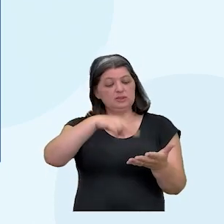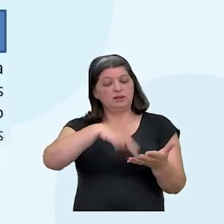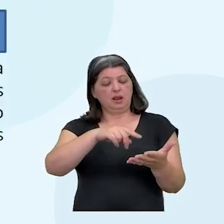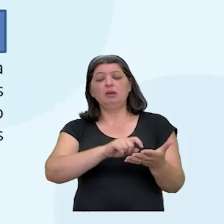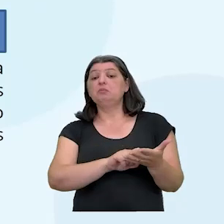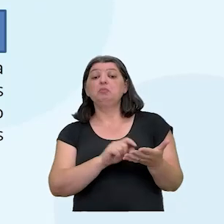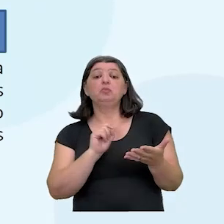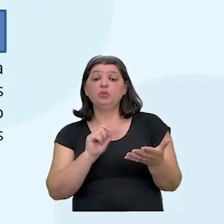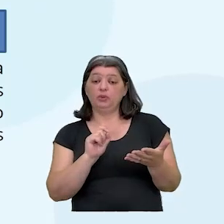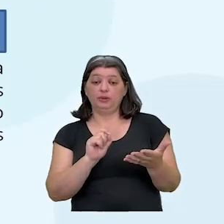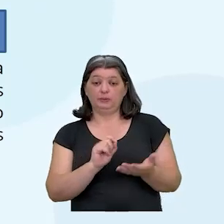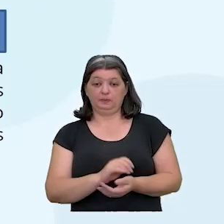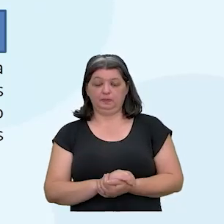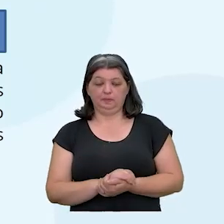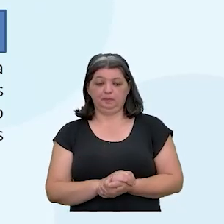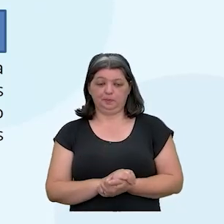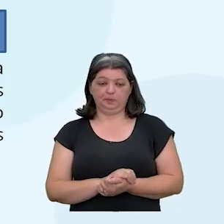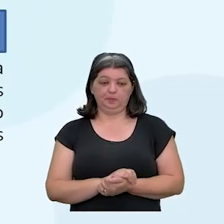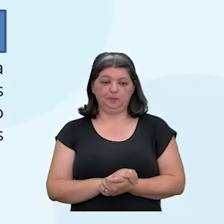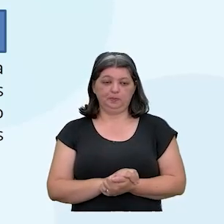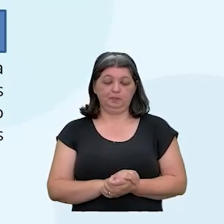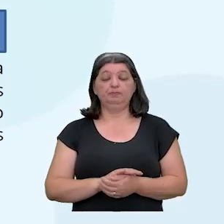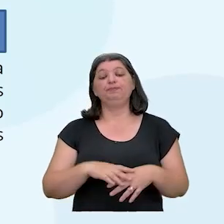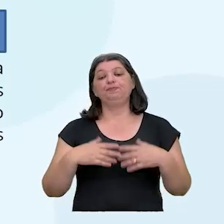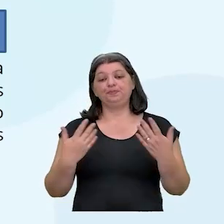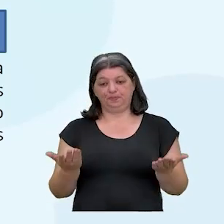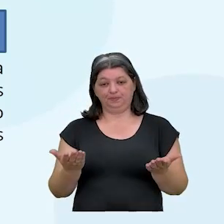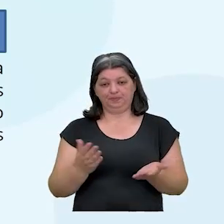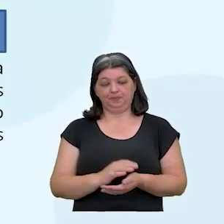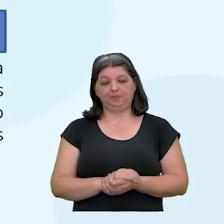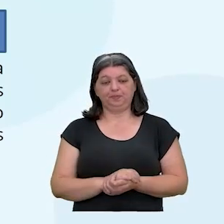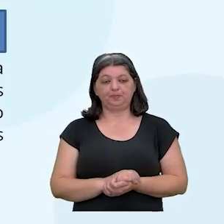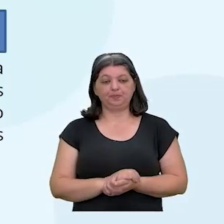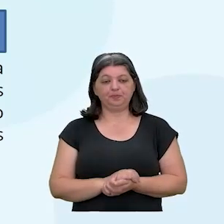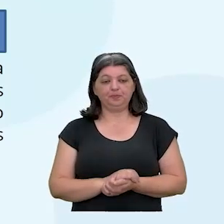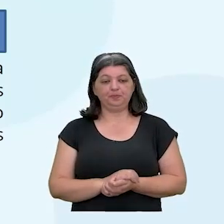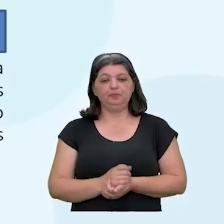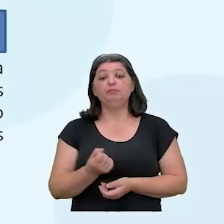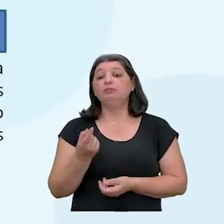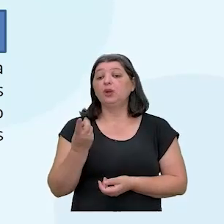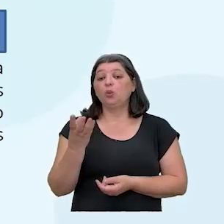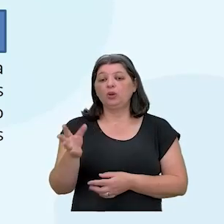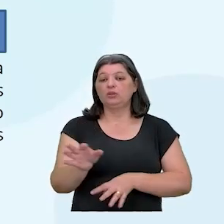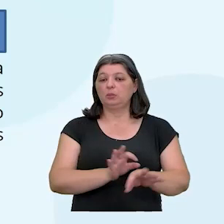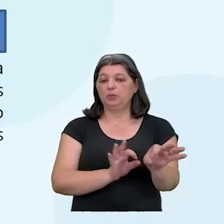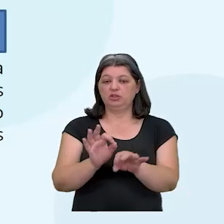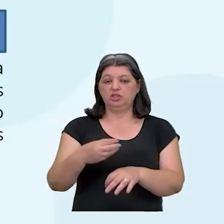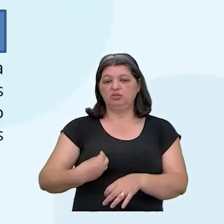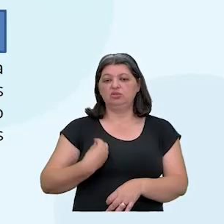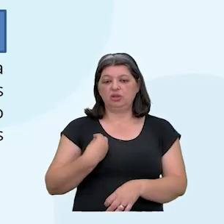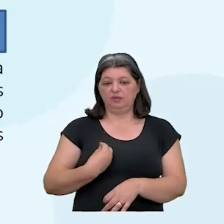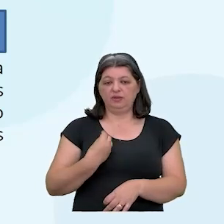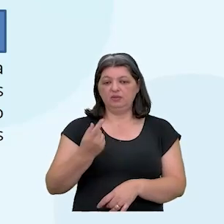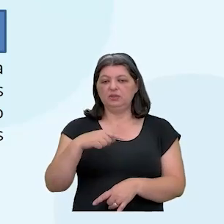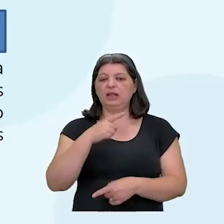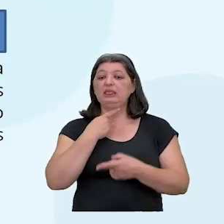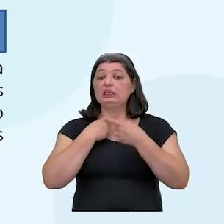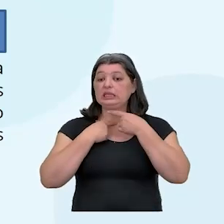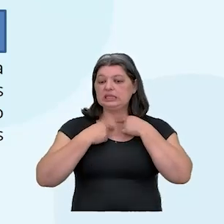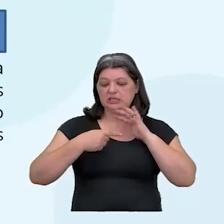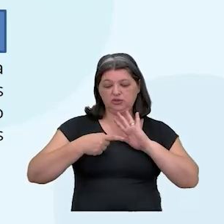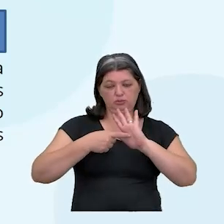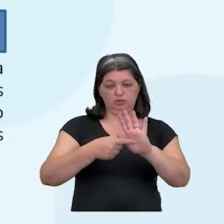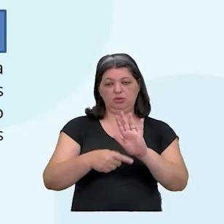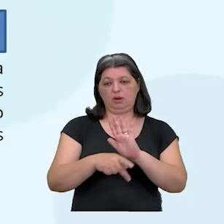fanzine. E aí? Quais dos seus projetos de vida você deseja representar em seu